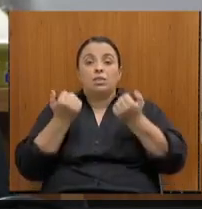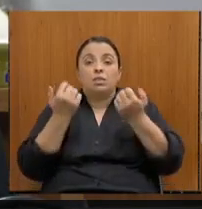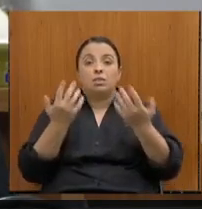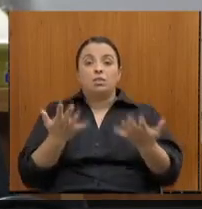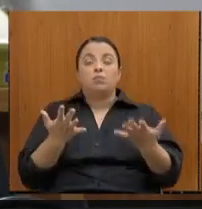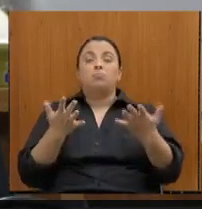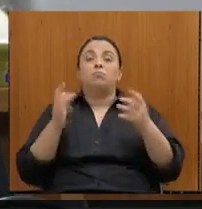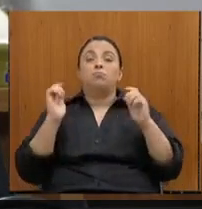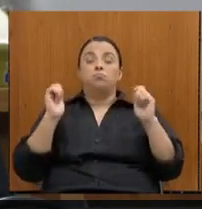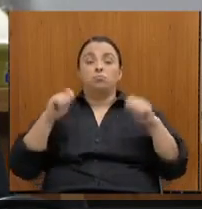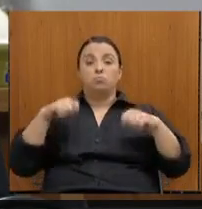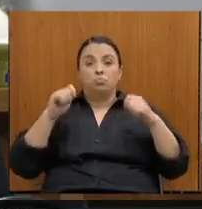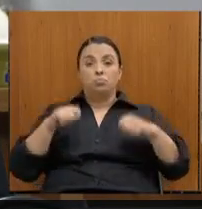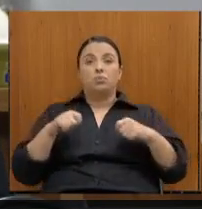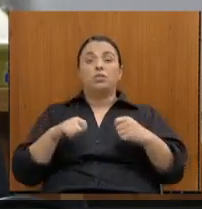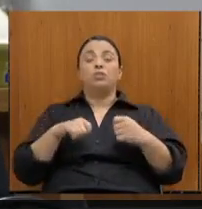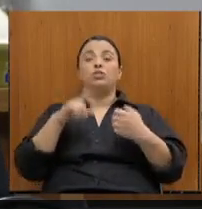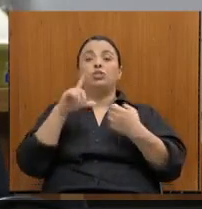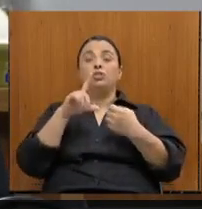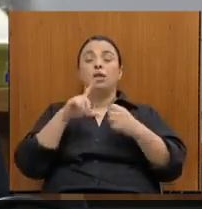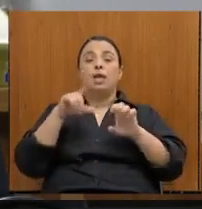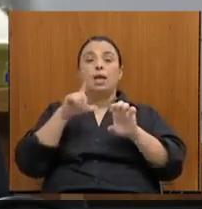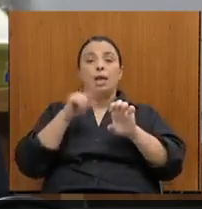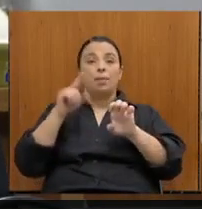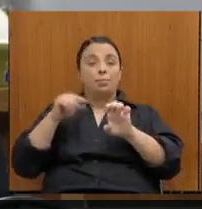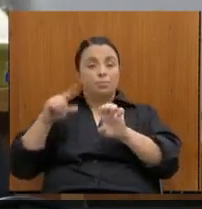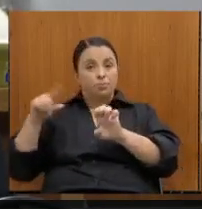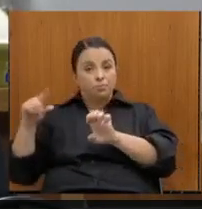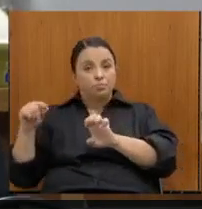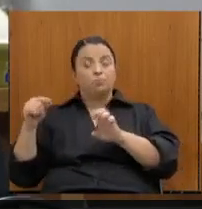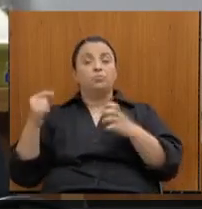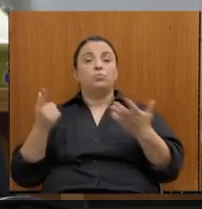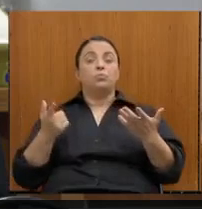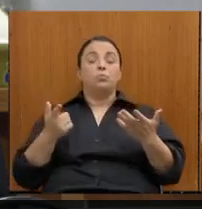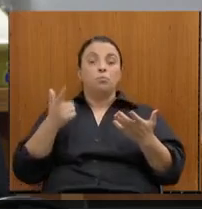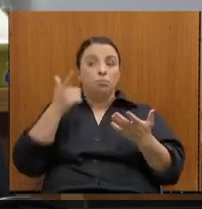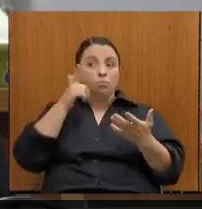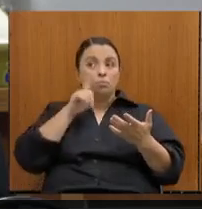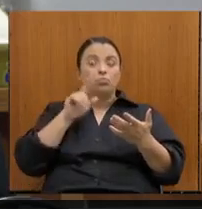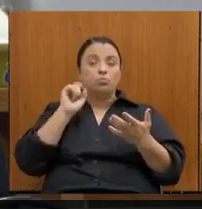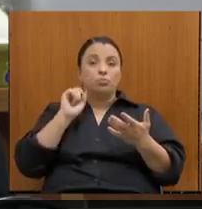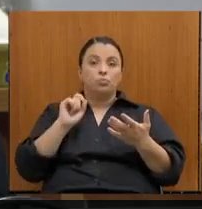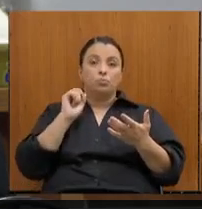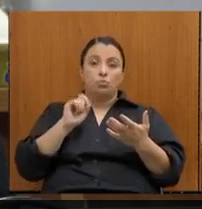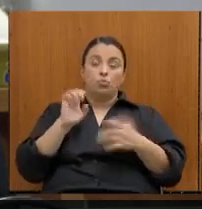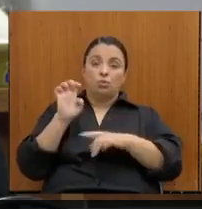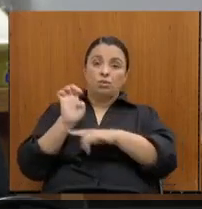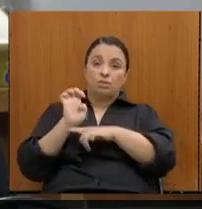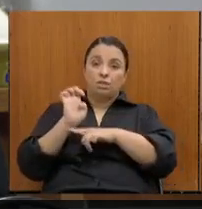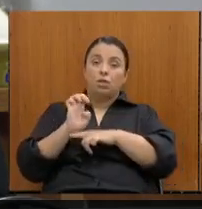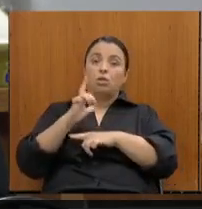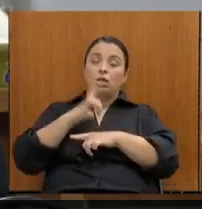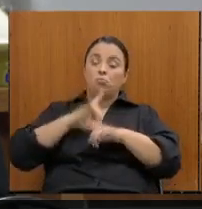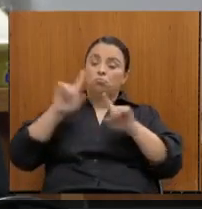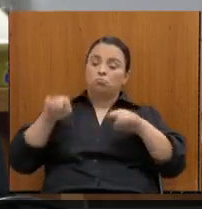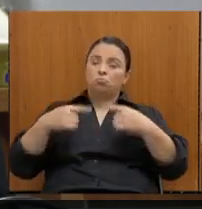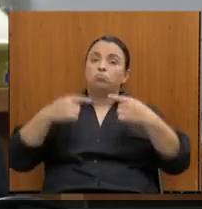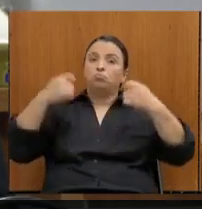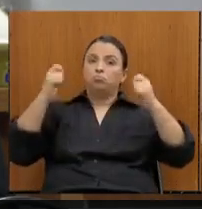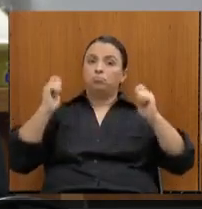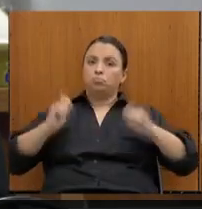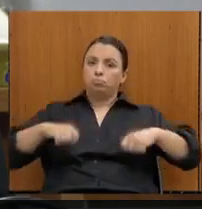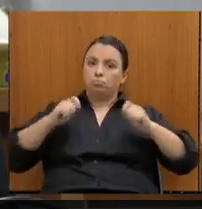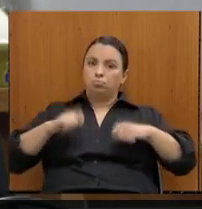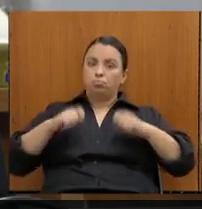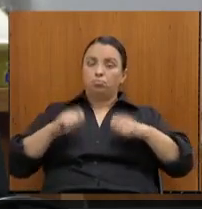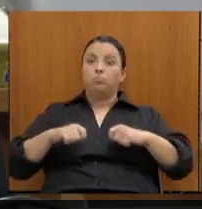empreendimento para que a gente consiga ser um estado concorrente num país com corrente onde